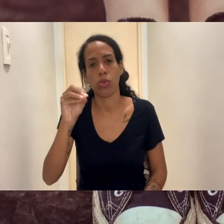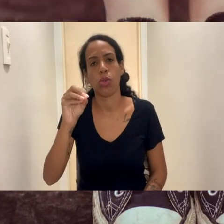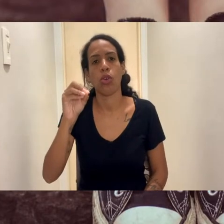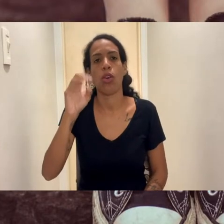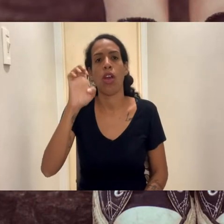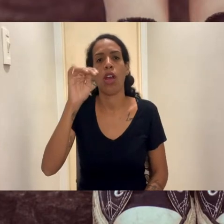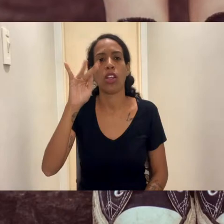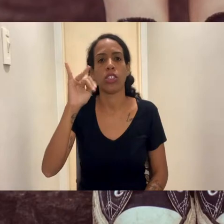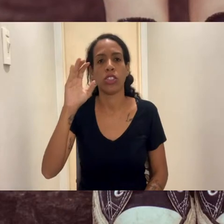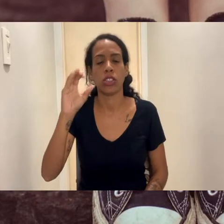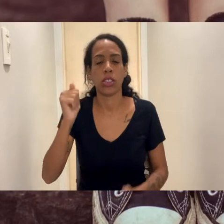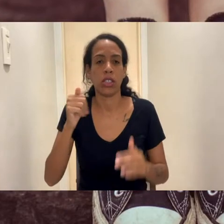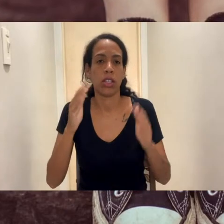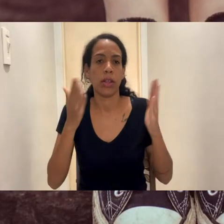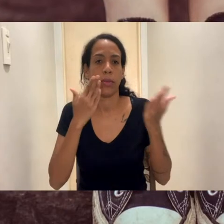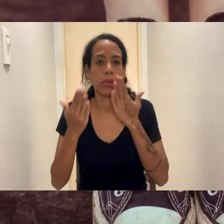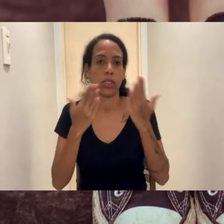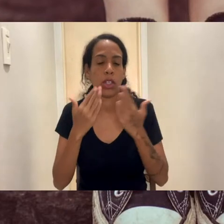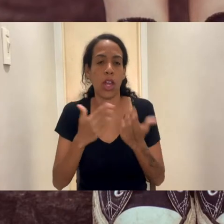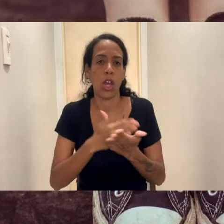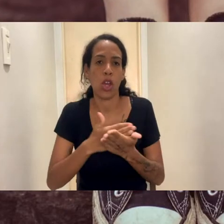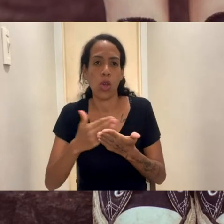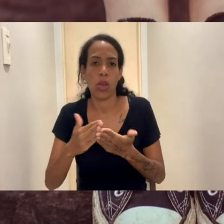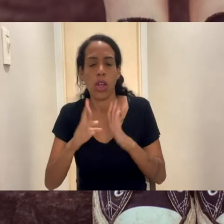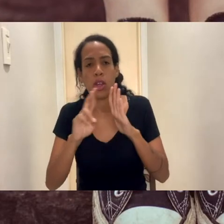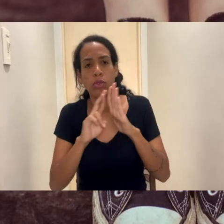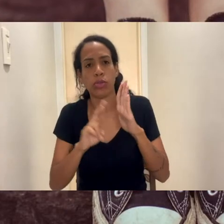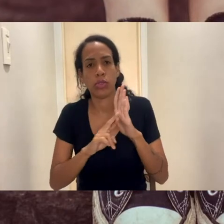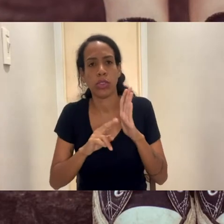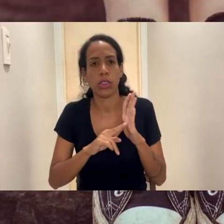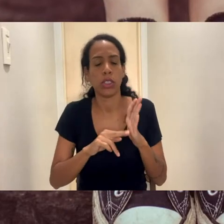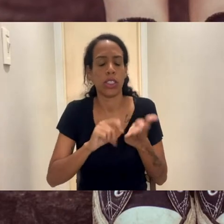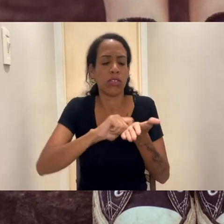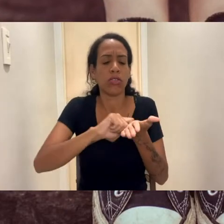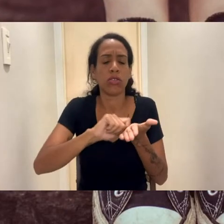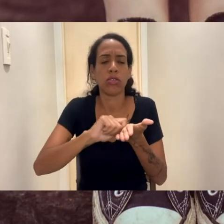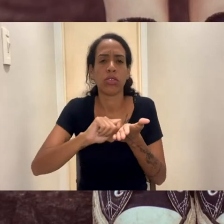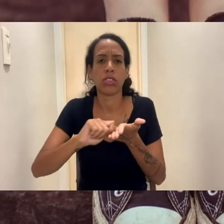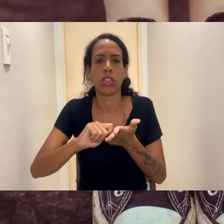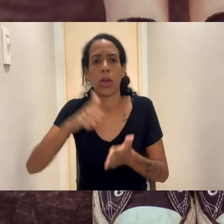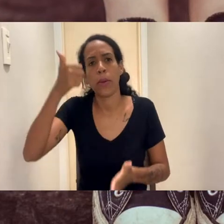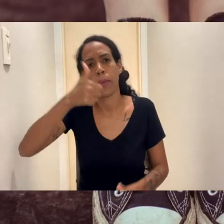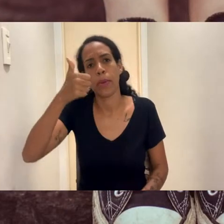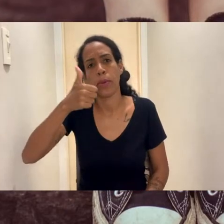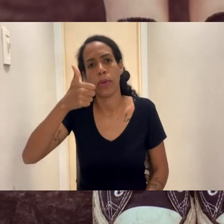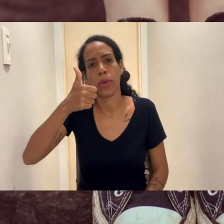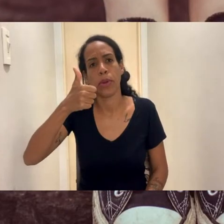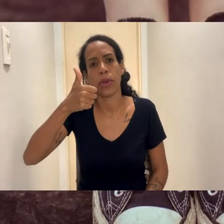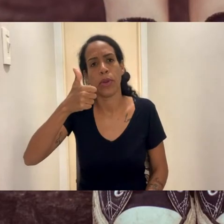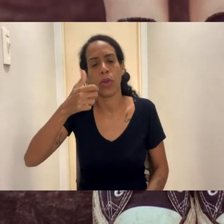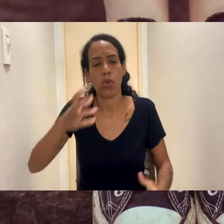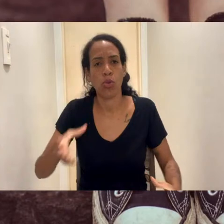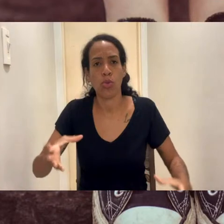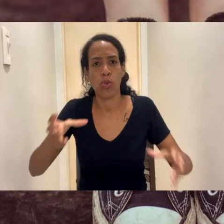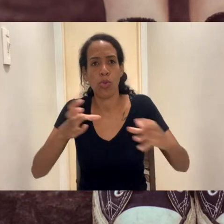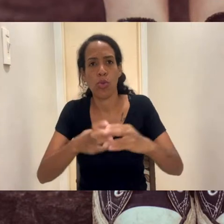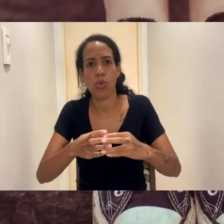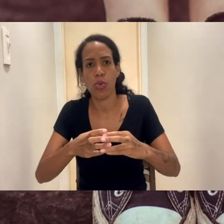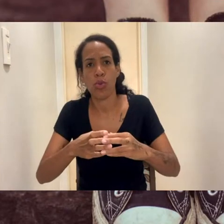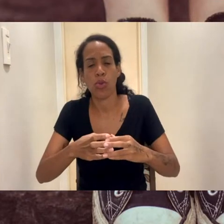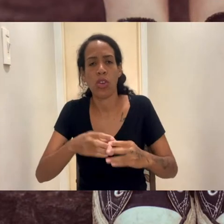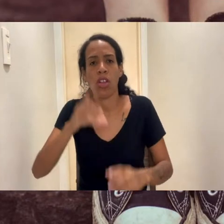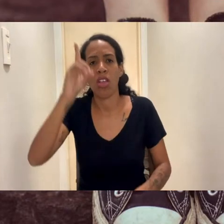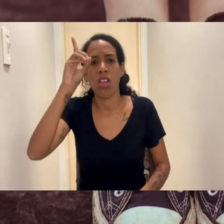Psicólogo. Inicialmente, a resolução ela descreve, né, no seu artigo 1º, um conjunto de